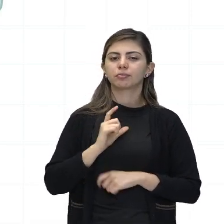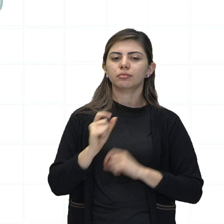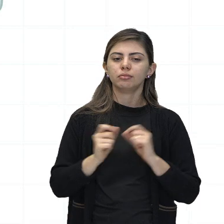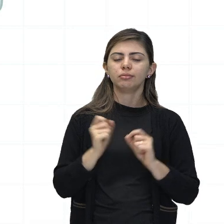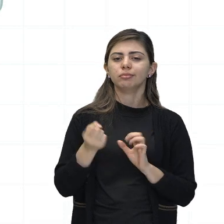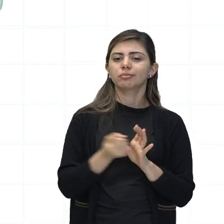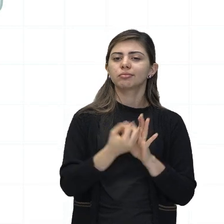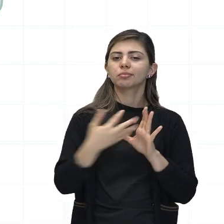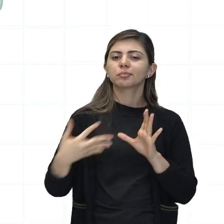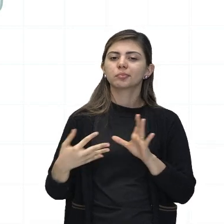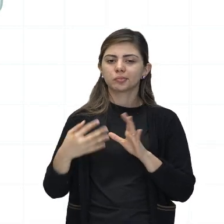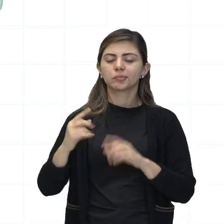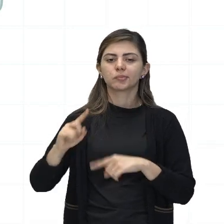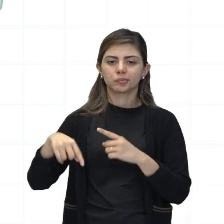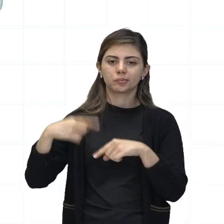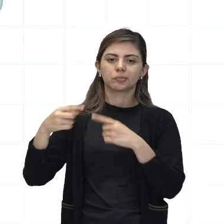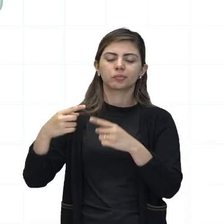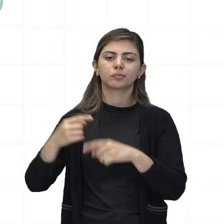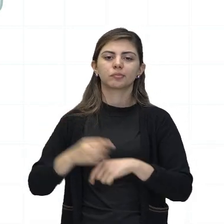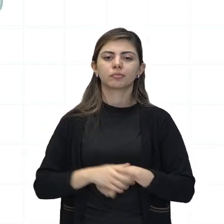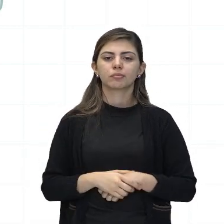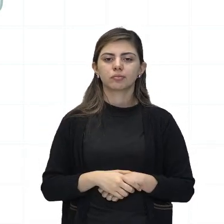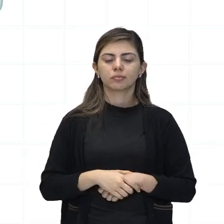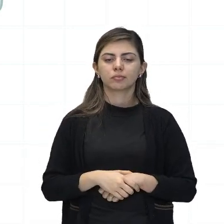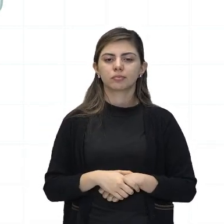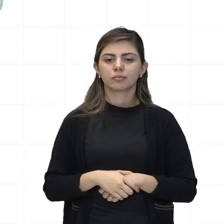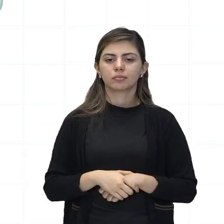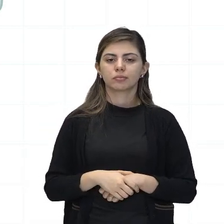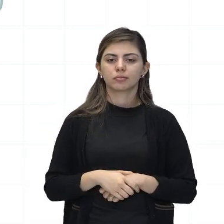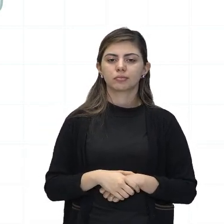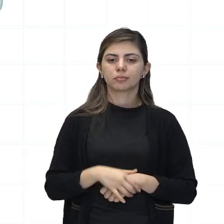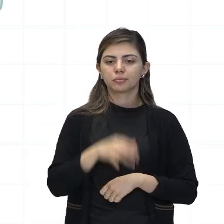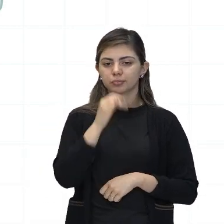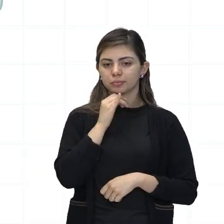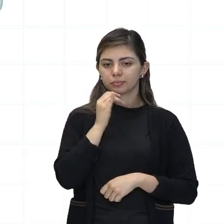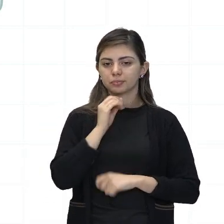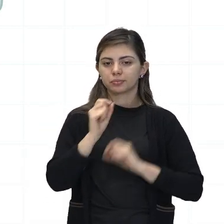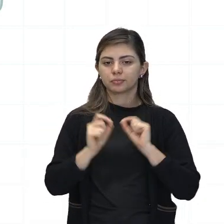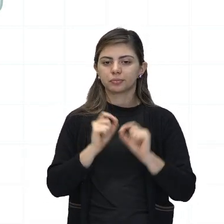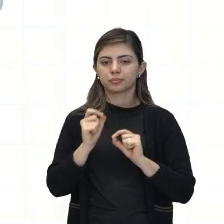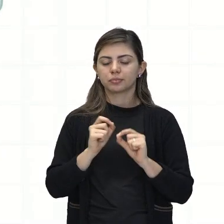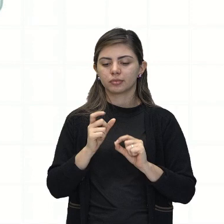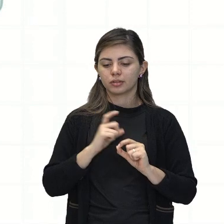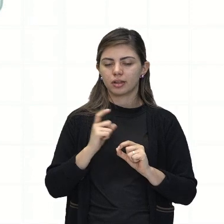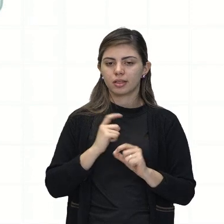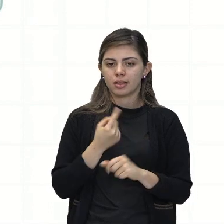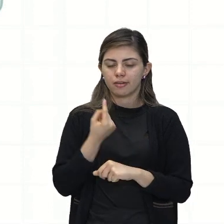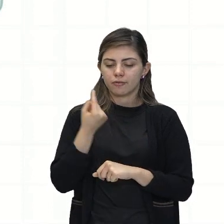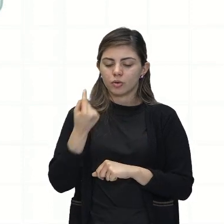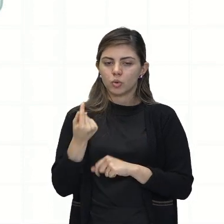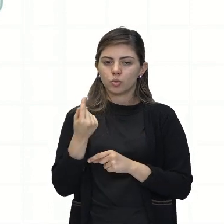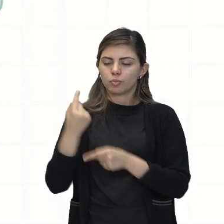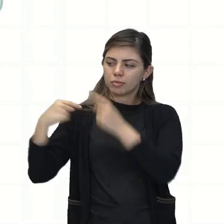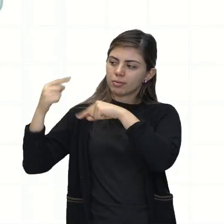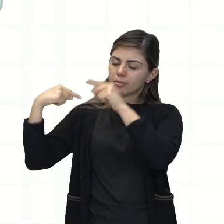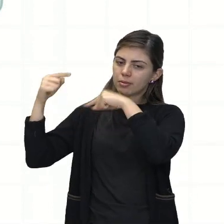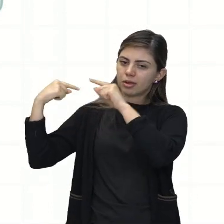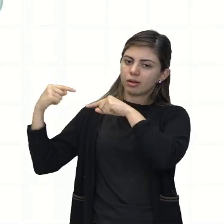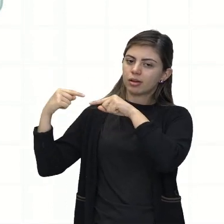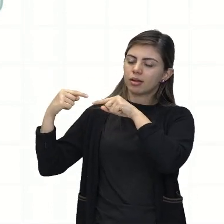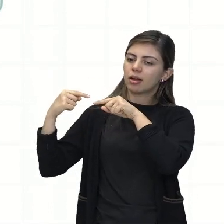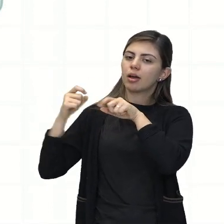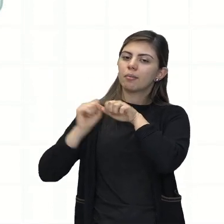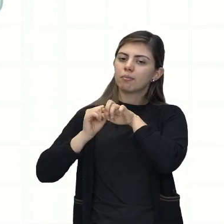característica evolutiva. Tá? Um ancestral comum fez com que todos esses aqui,